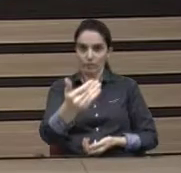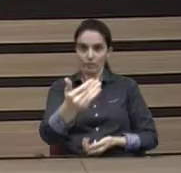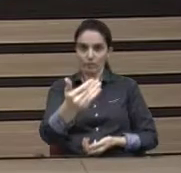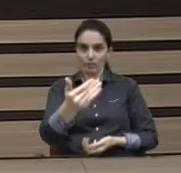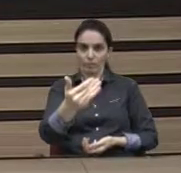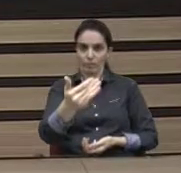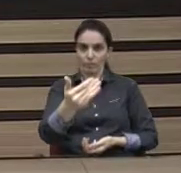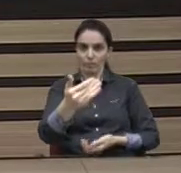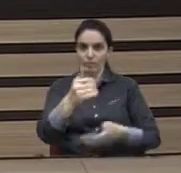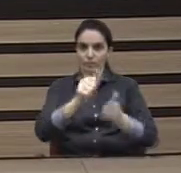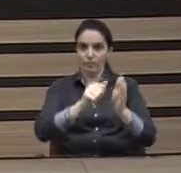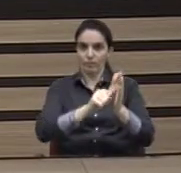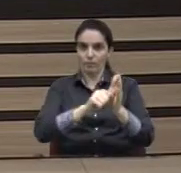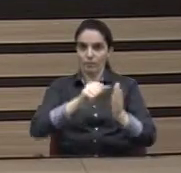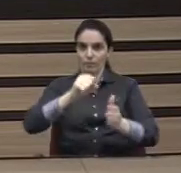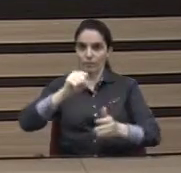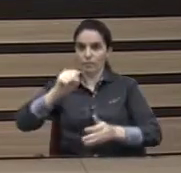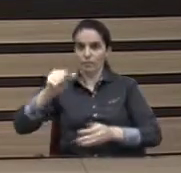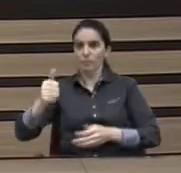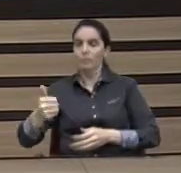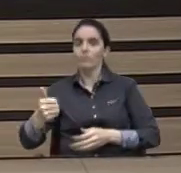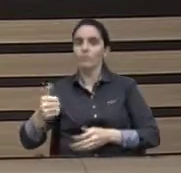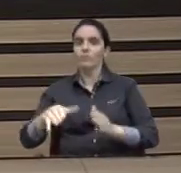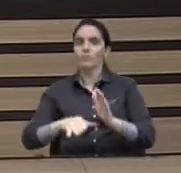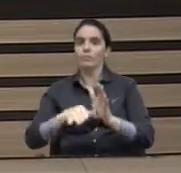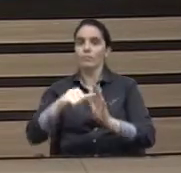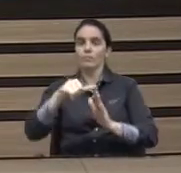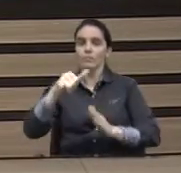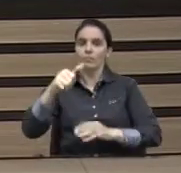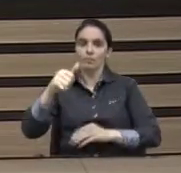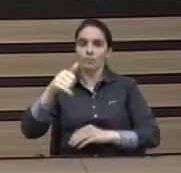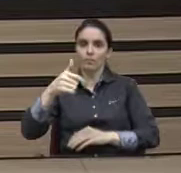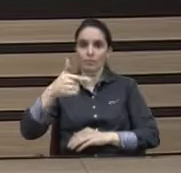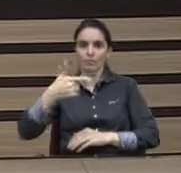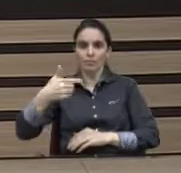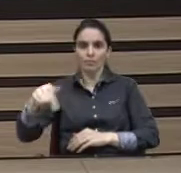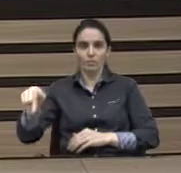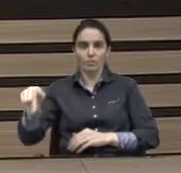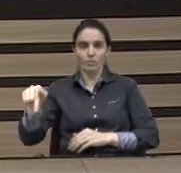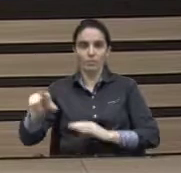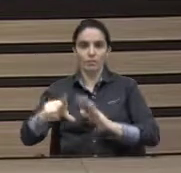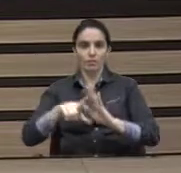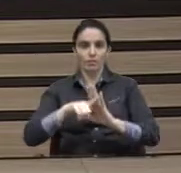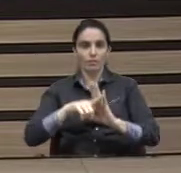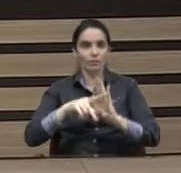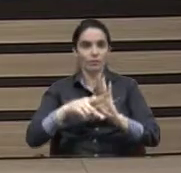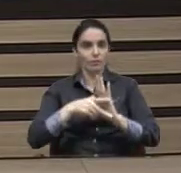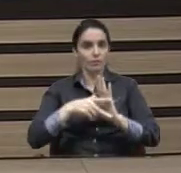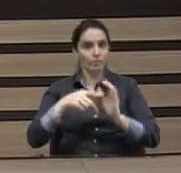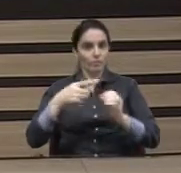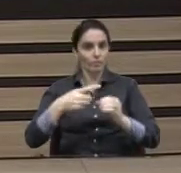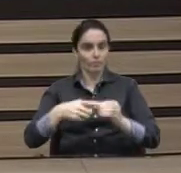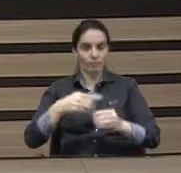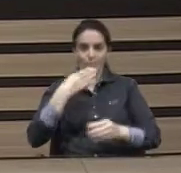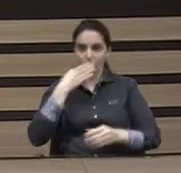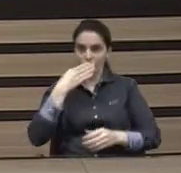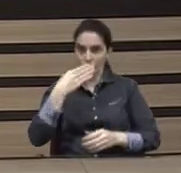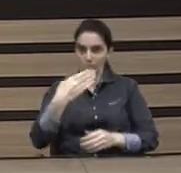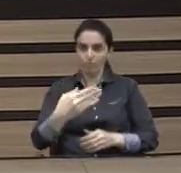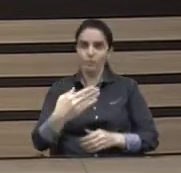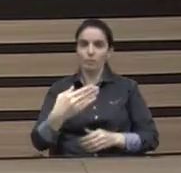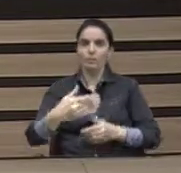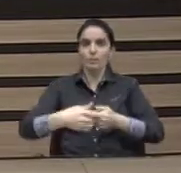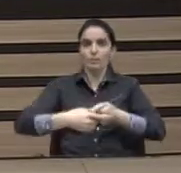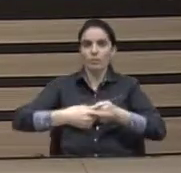com fundamento no artigo 81, inciso 27 da Lei Orgânica do Município, a fim de requerer respeitosamente